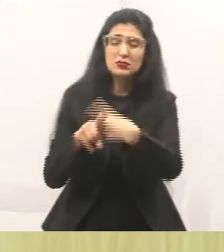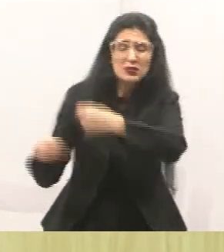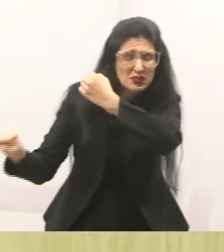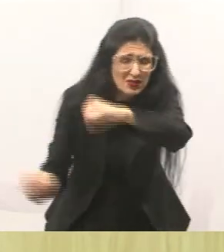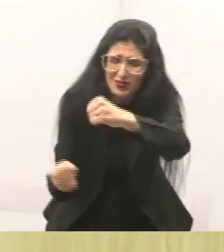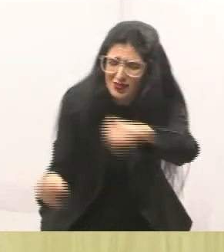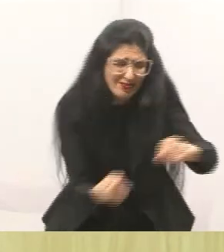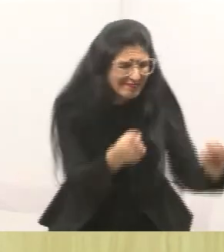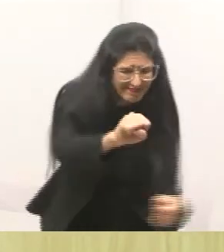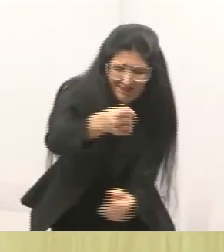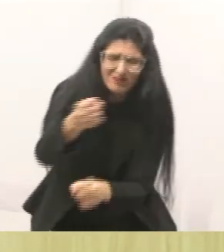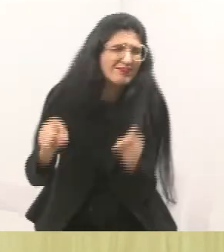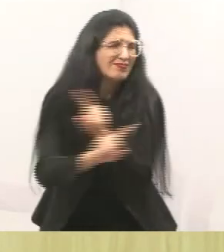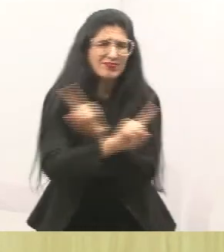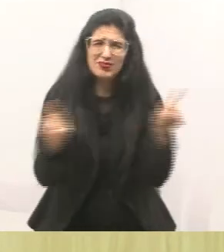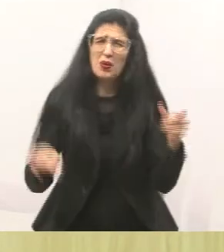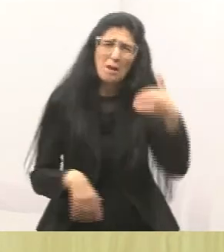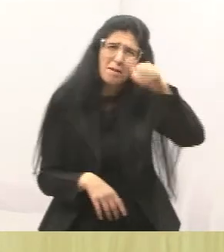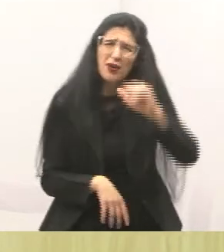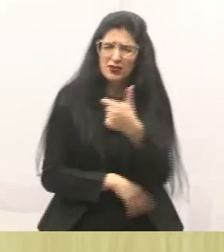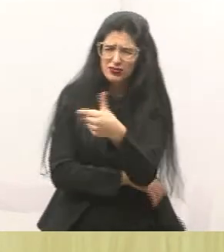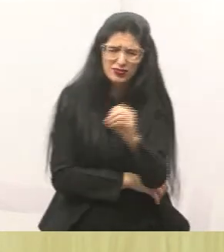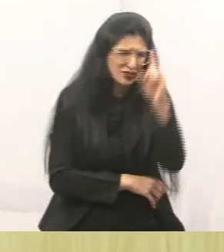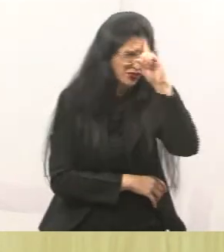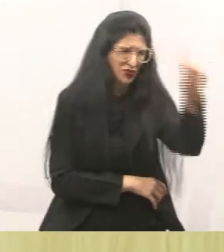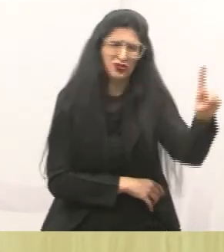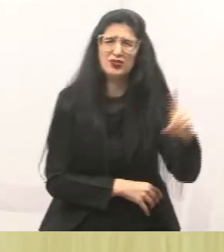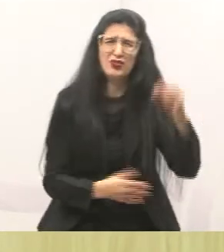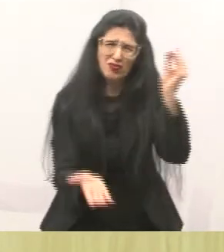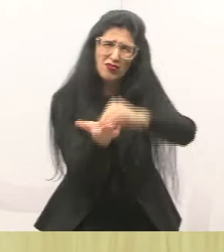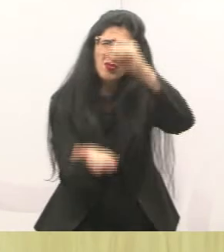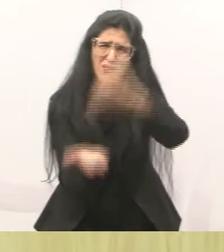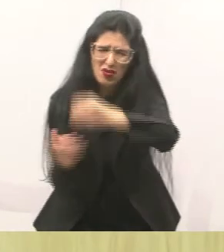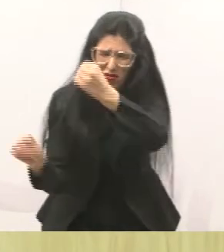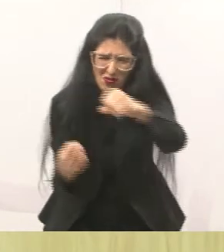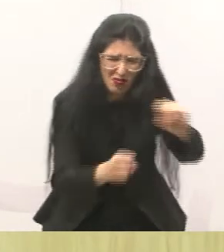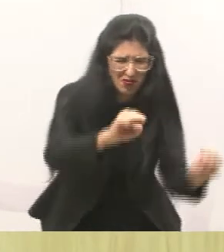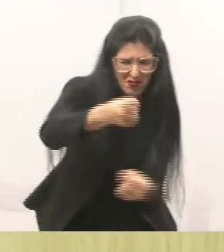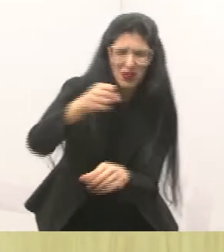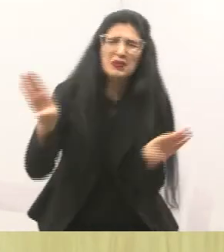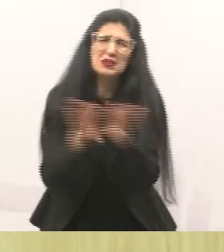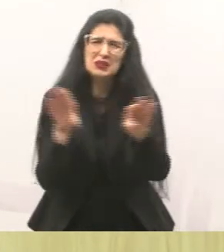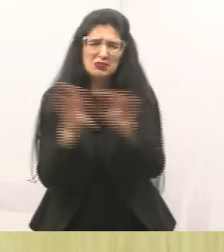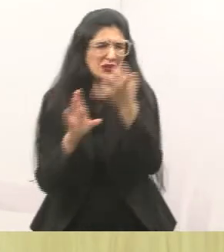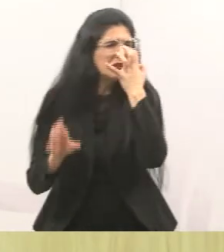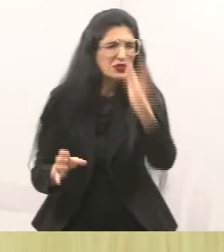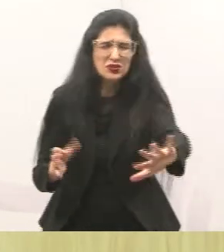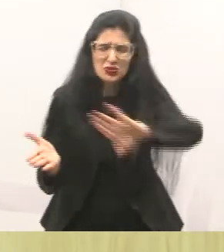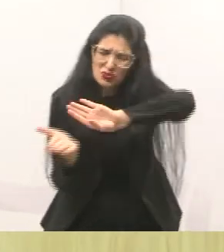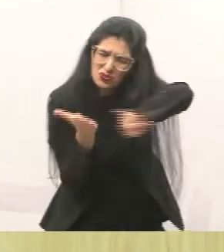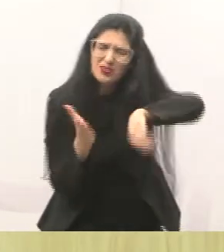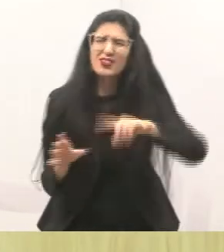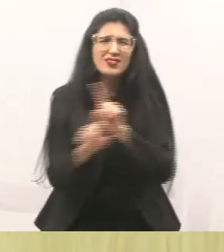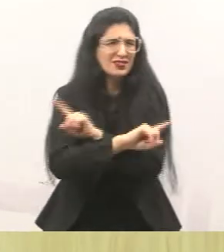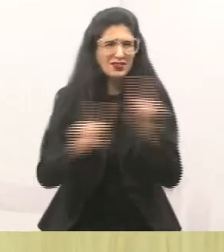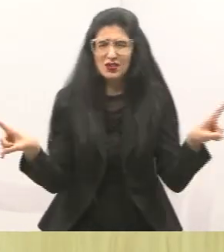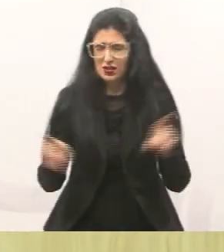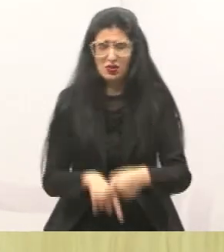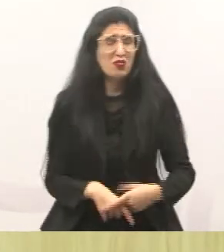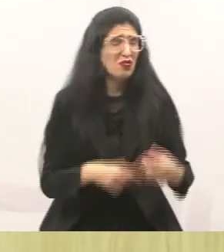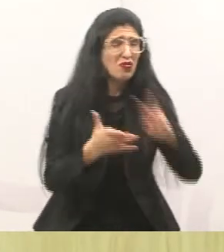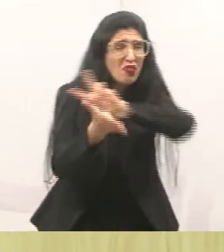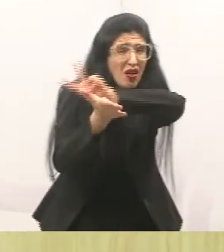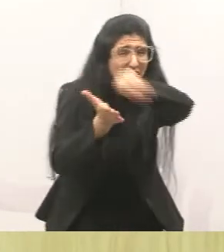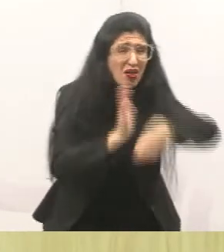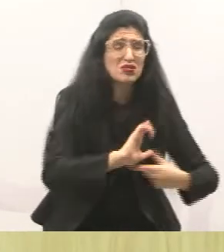que não vem sendo realizado há mais de 20 dias, e a falta de retirada do lixo que se acumula nas lixeiras instaladas em vários